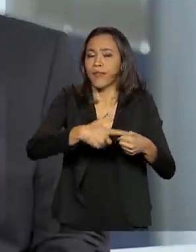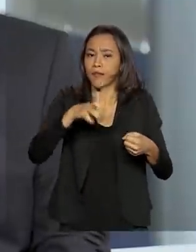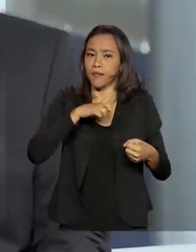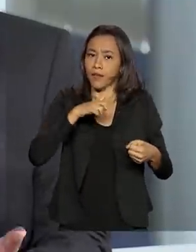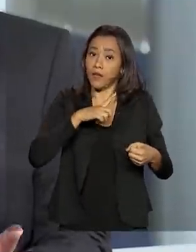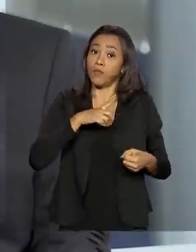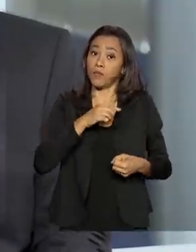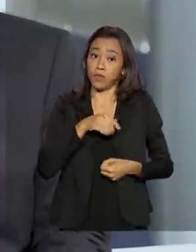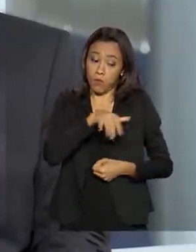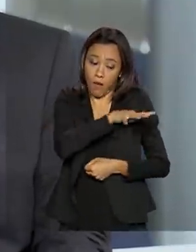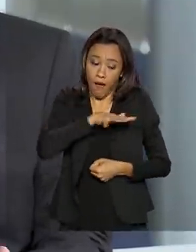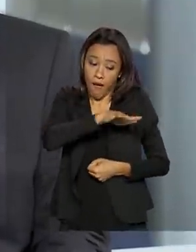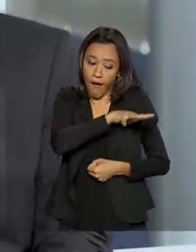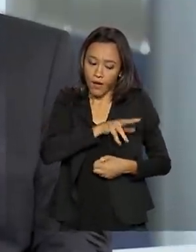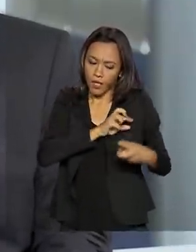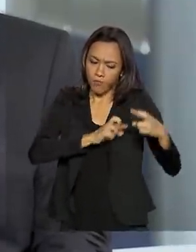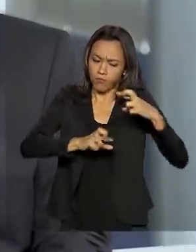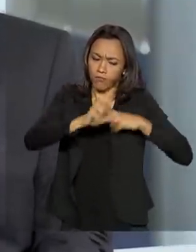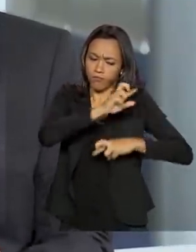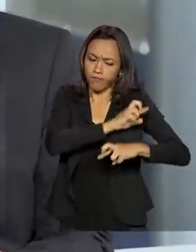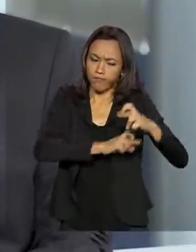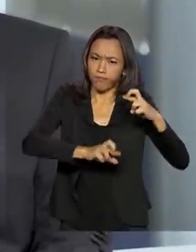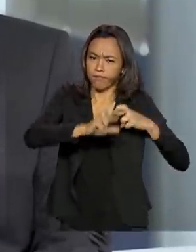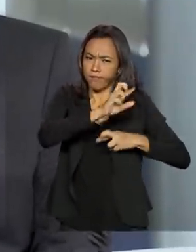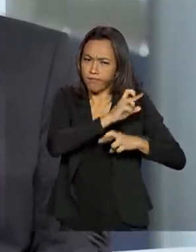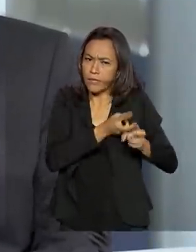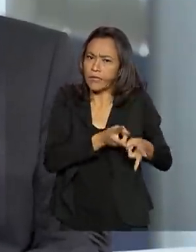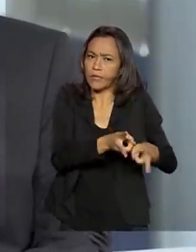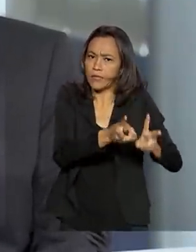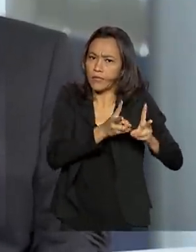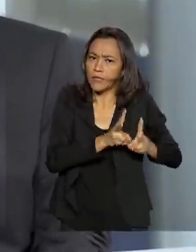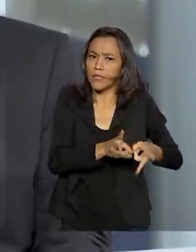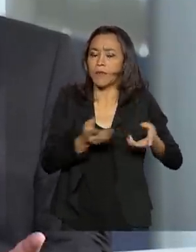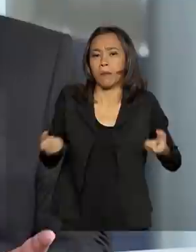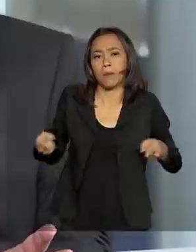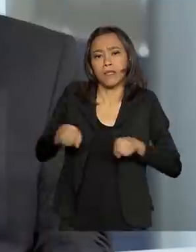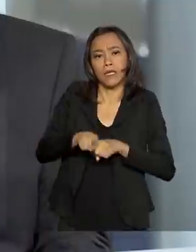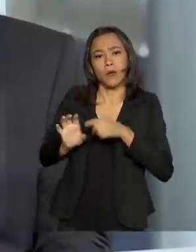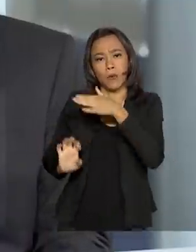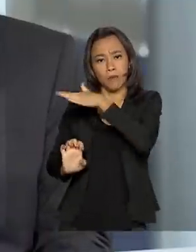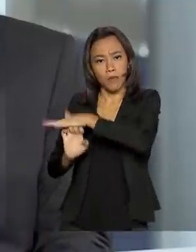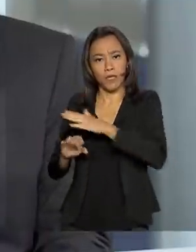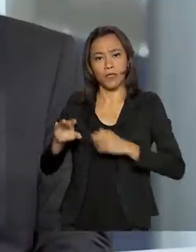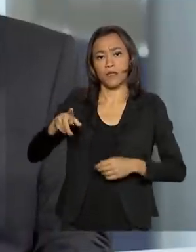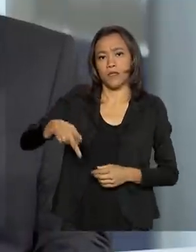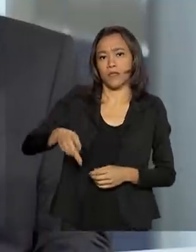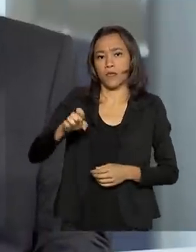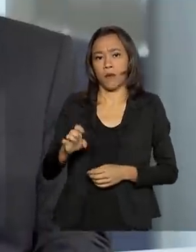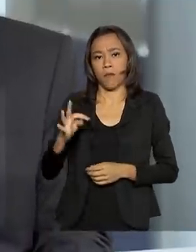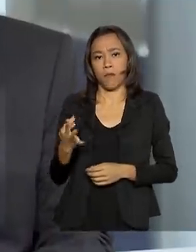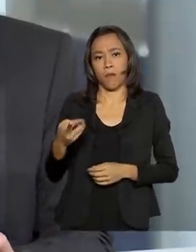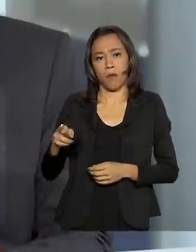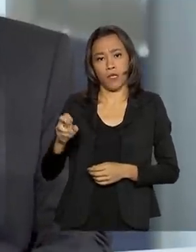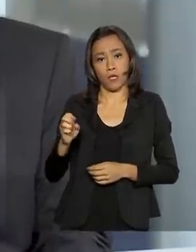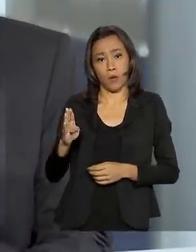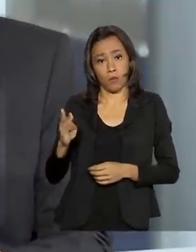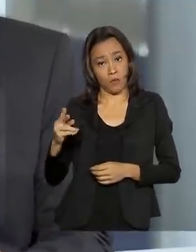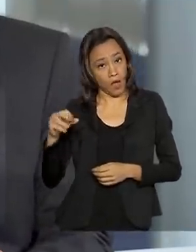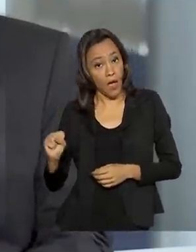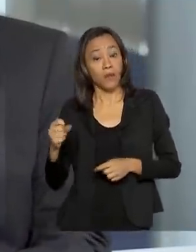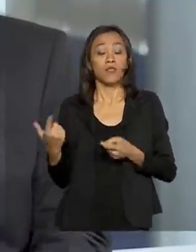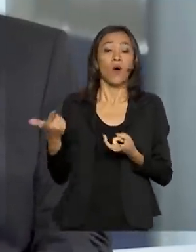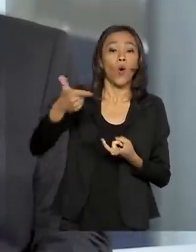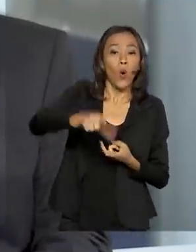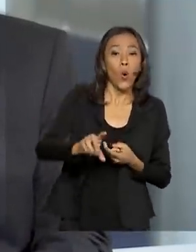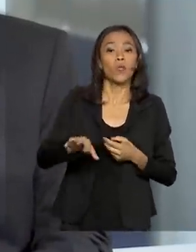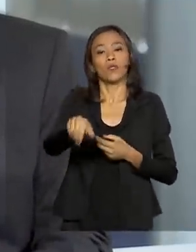um setor que monitora diariamente, junto com a Petrobras, junto com a Agência Nacional de Petróleo, como está